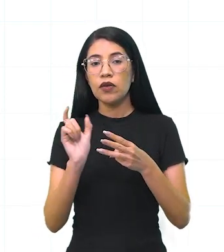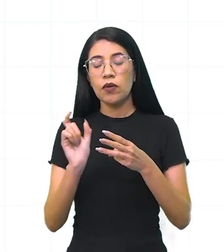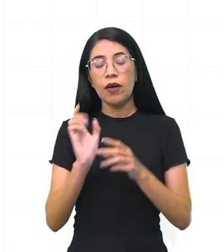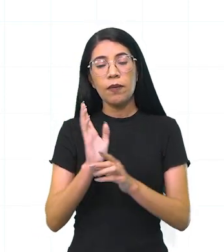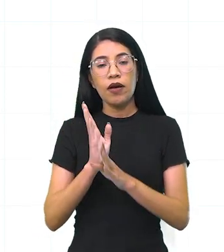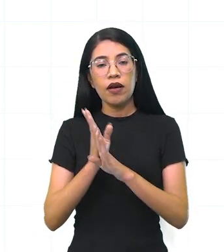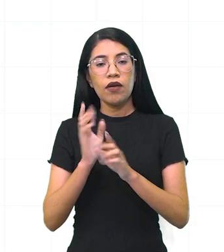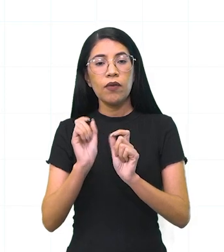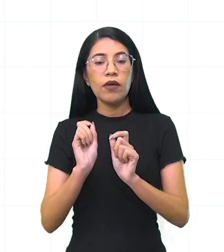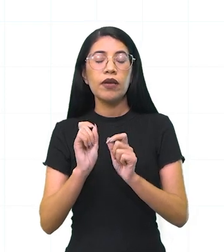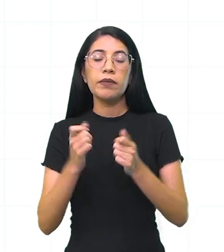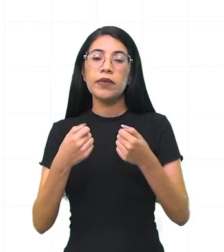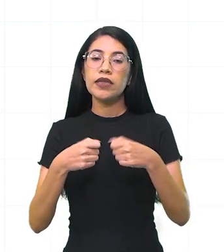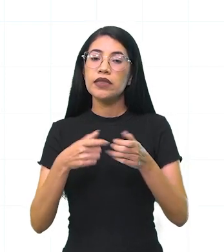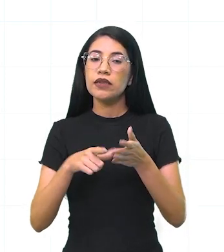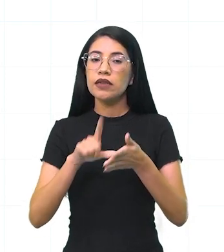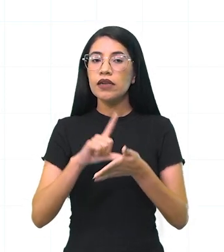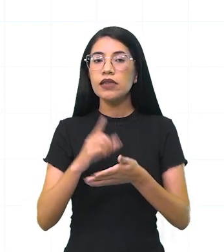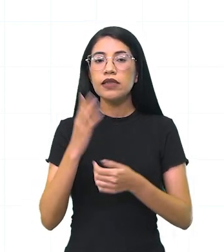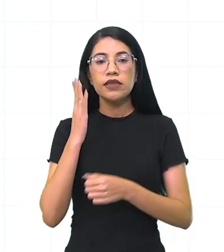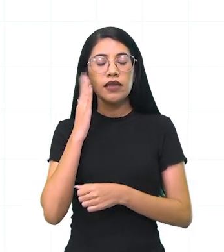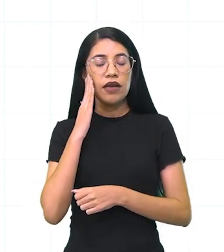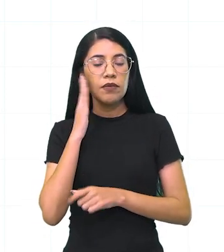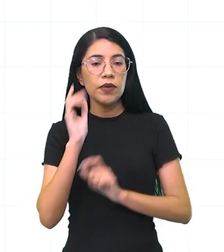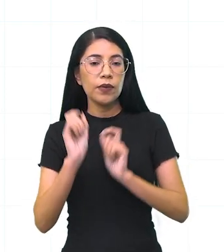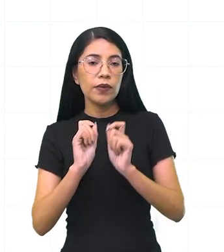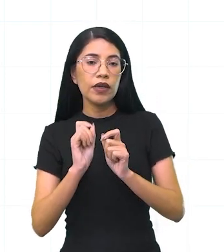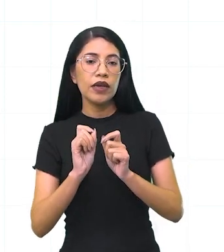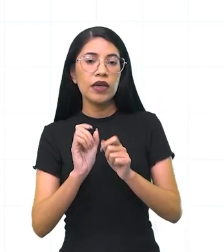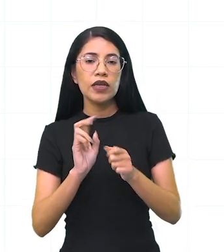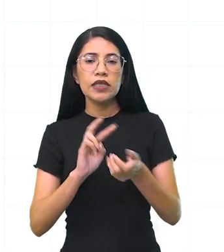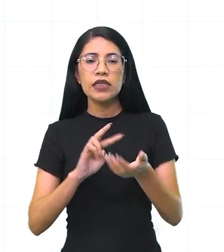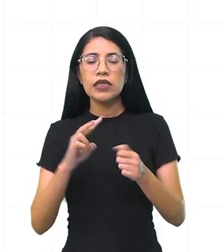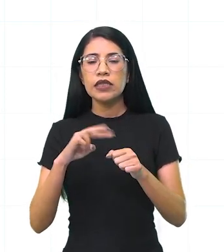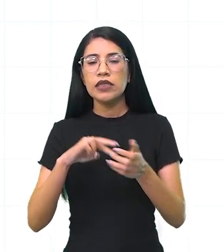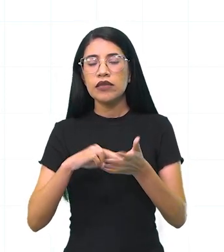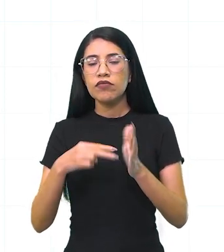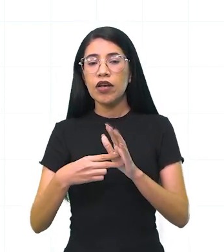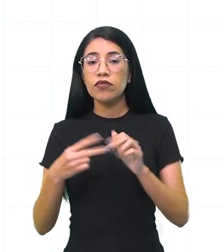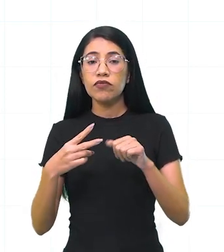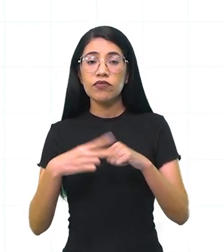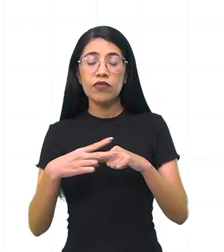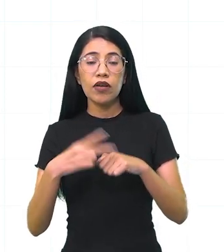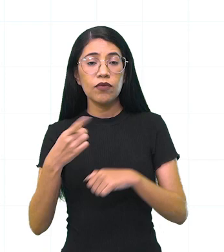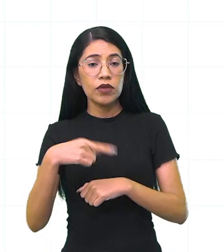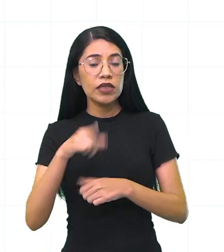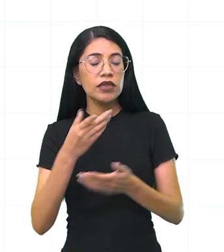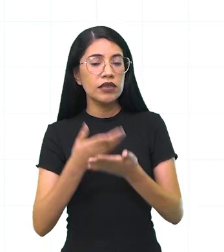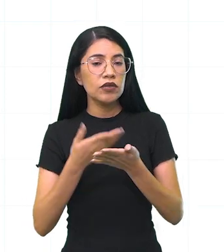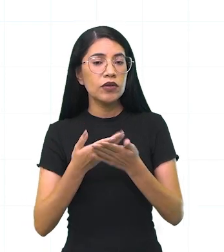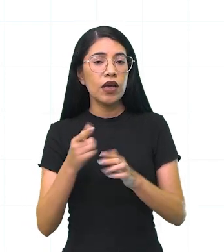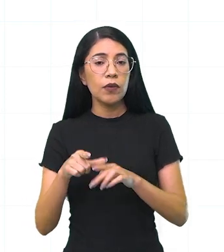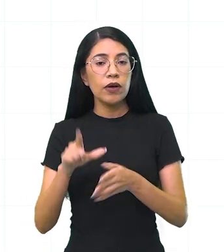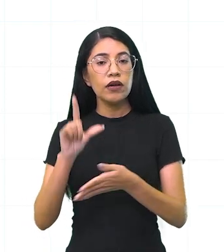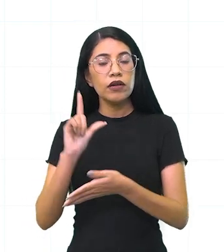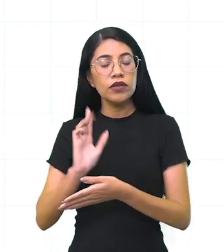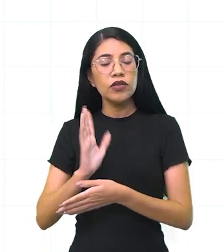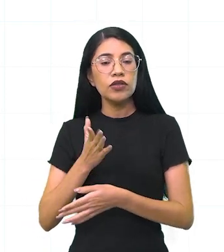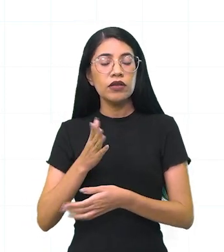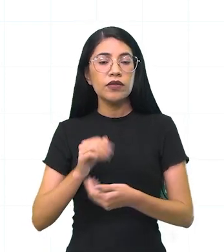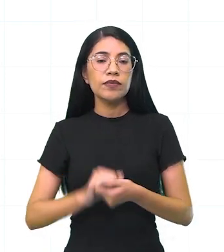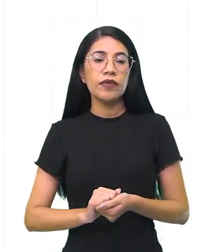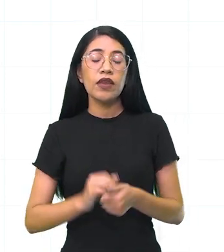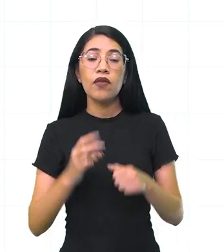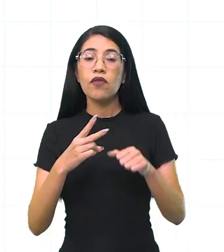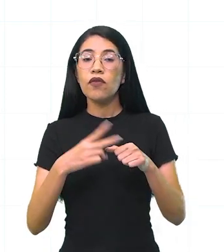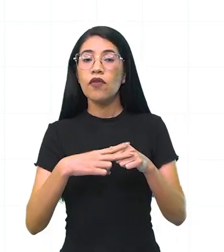palavra, a primeira coisa é saber o que é um verbo, ok? E aí, em aulas anteriores, vocês já aprenderam isso, Que